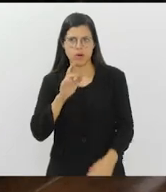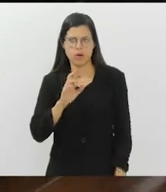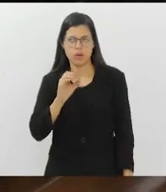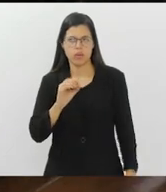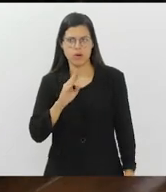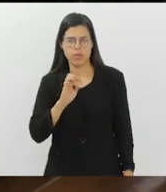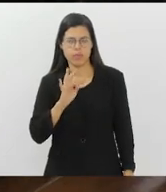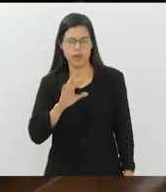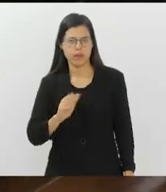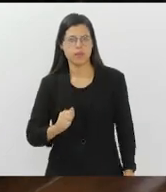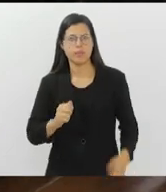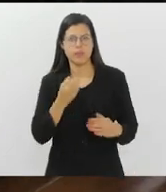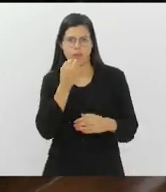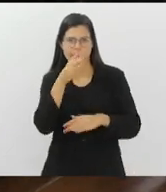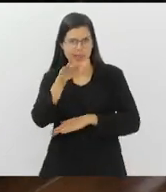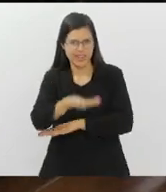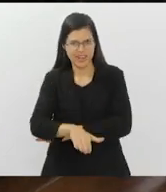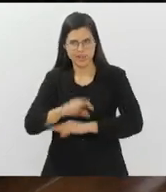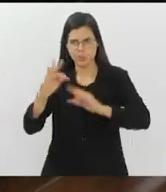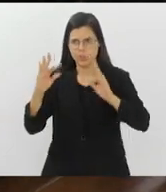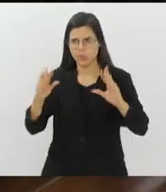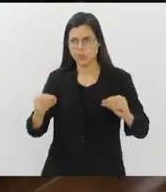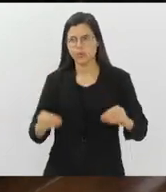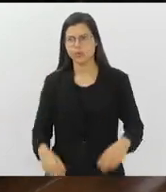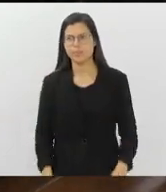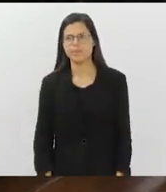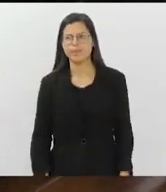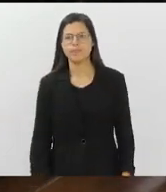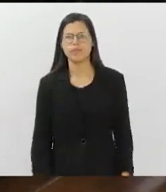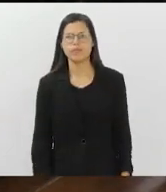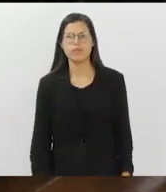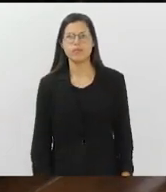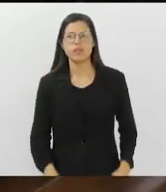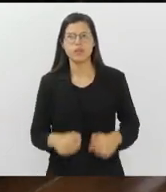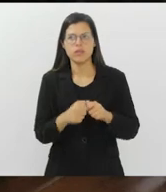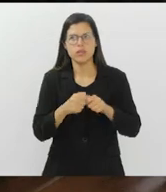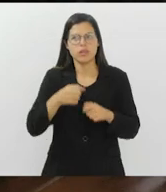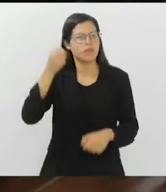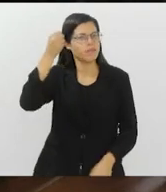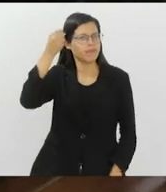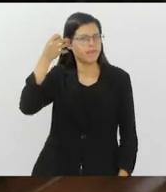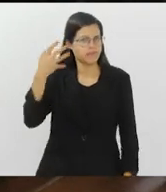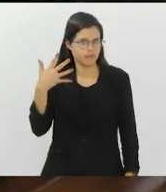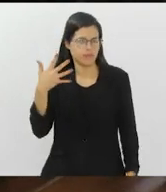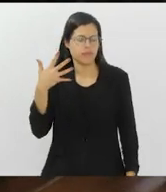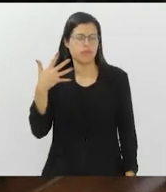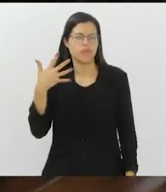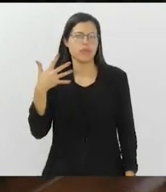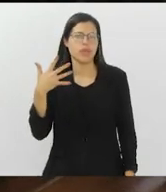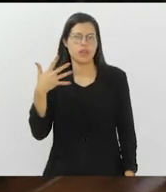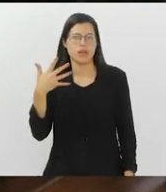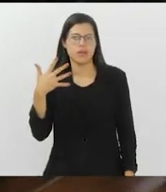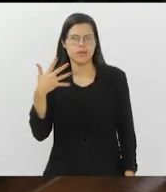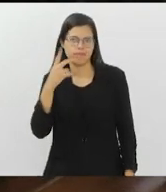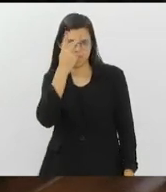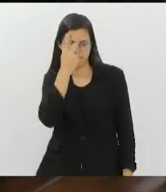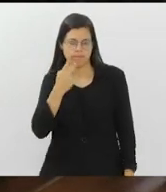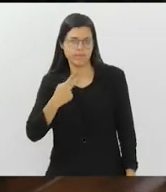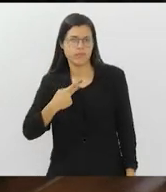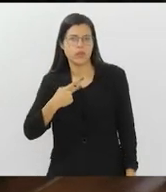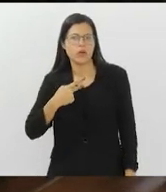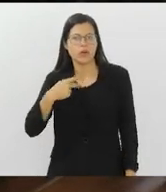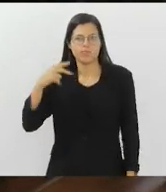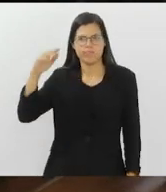Boa tarde a todos. Boa tarde. Eu vou fazer minha autodescrição. Eu sou